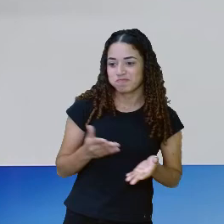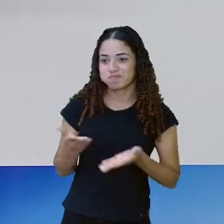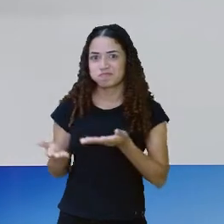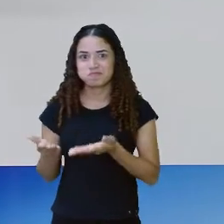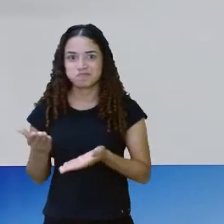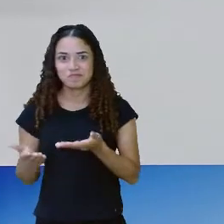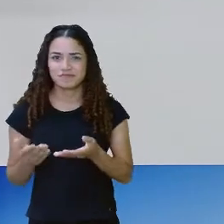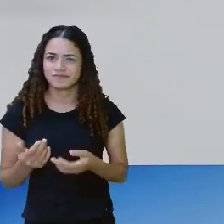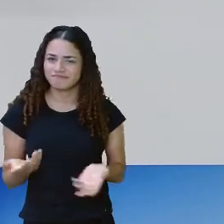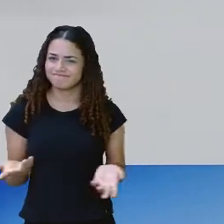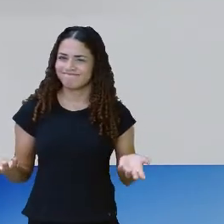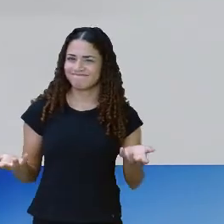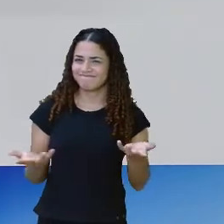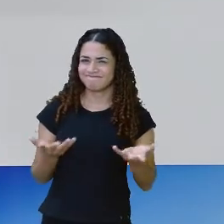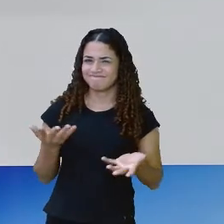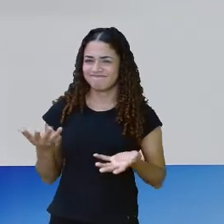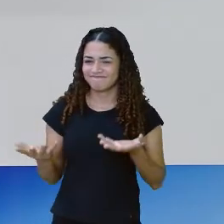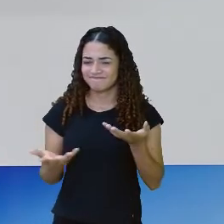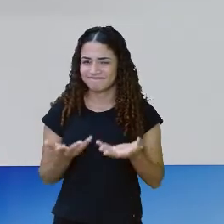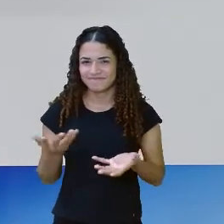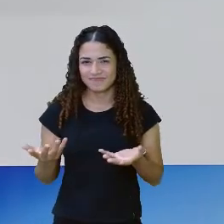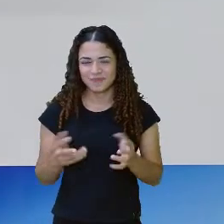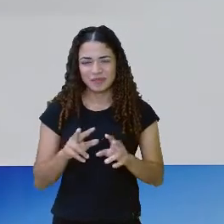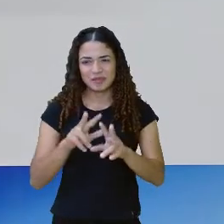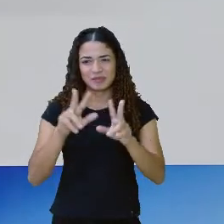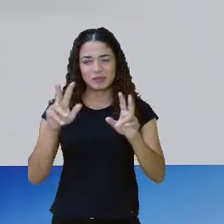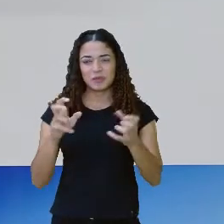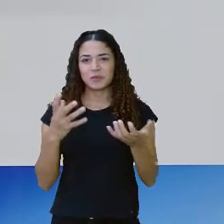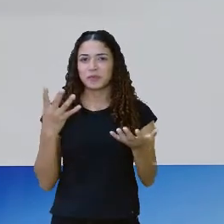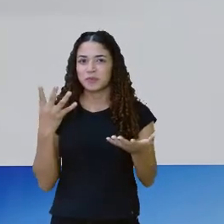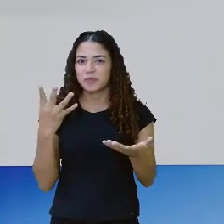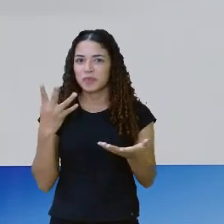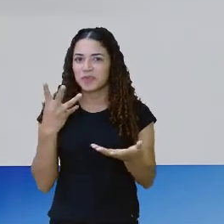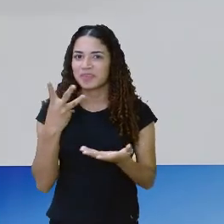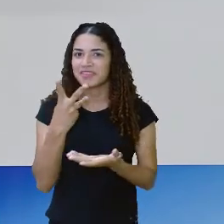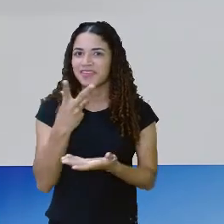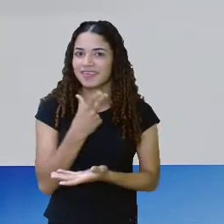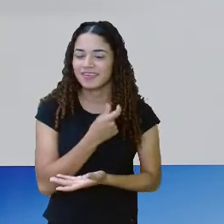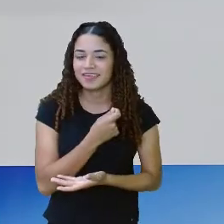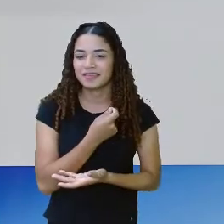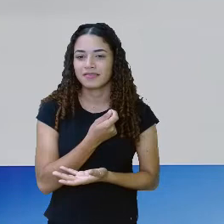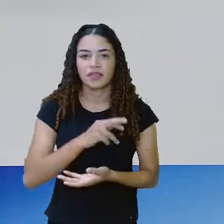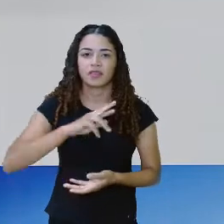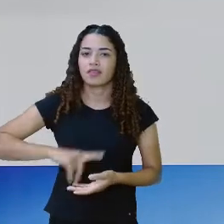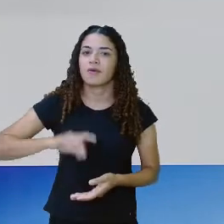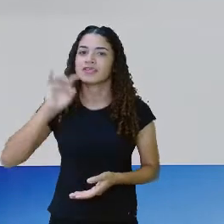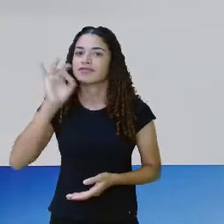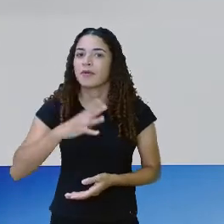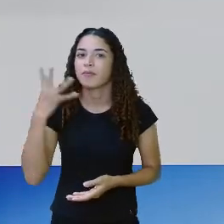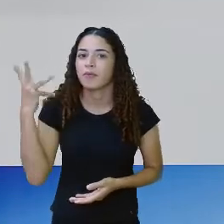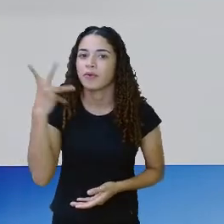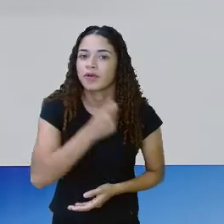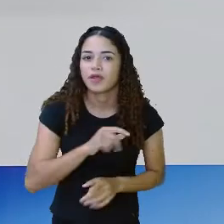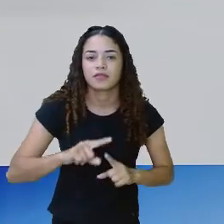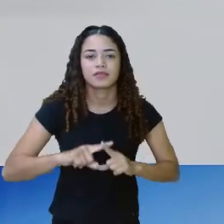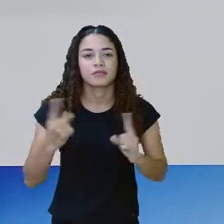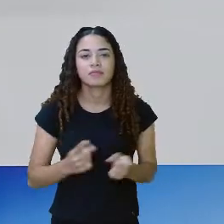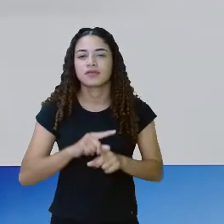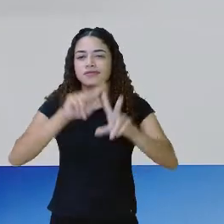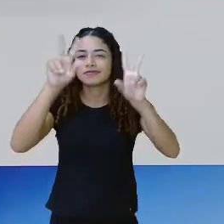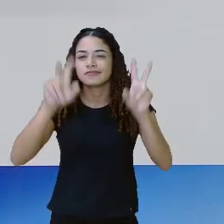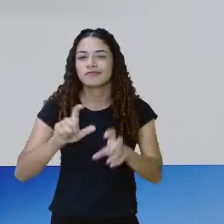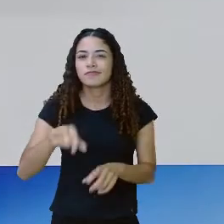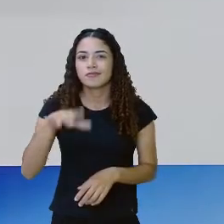equivalência. Professora, que título bonito! Ele não só é bonito, quanto o assunto ele